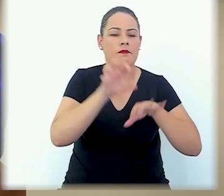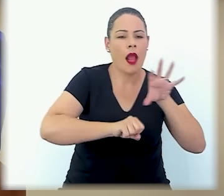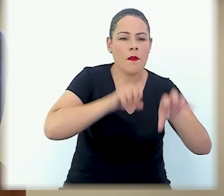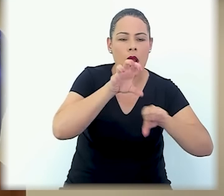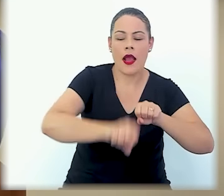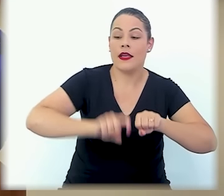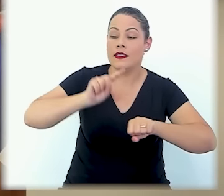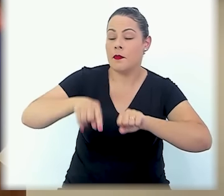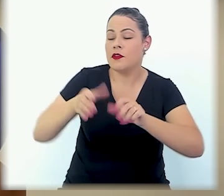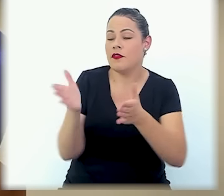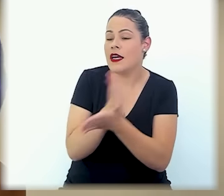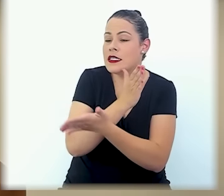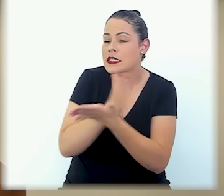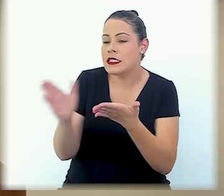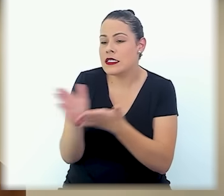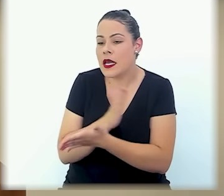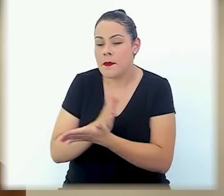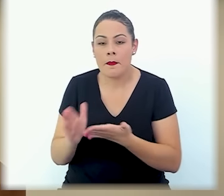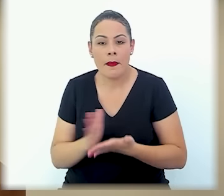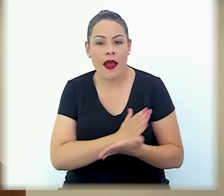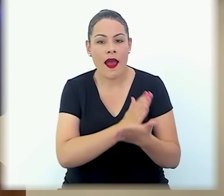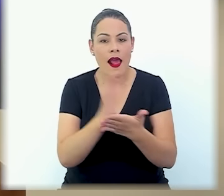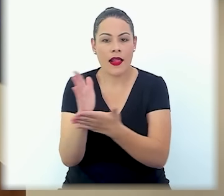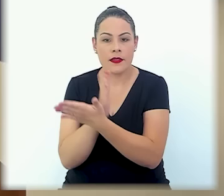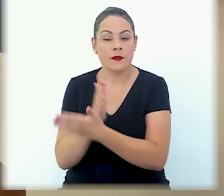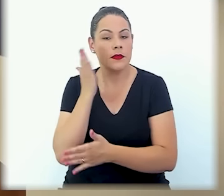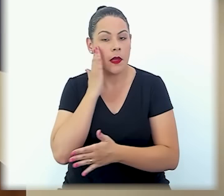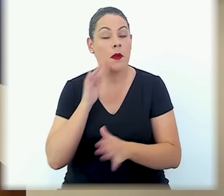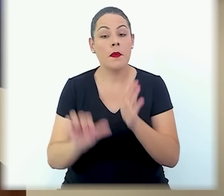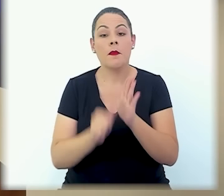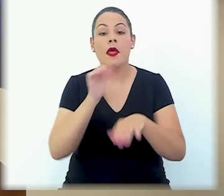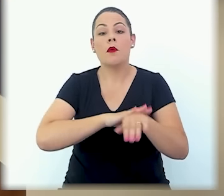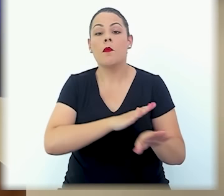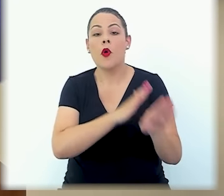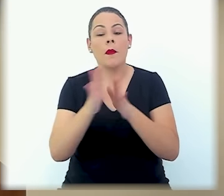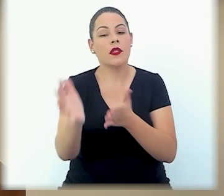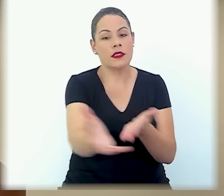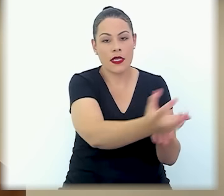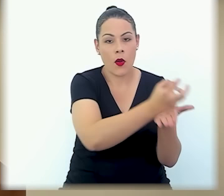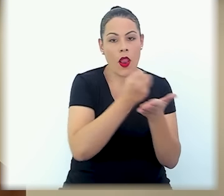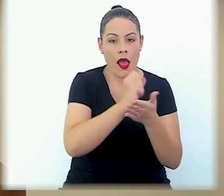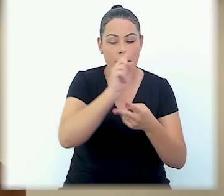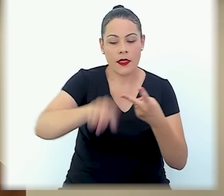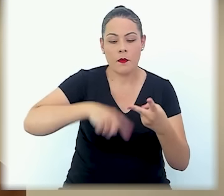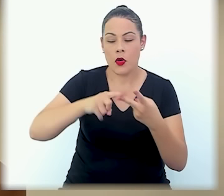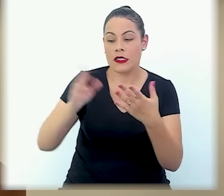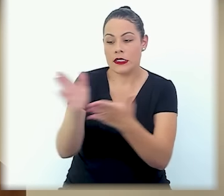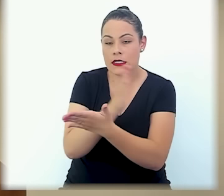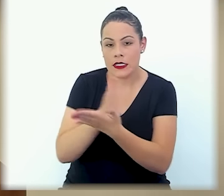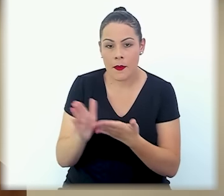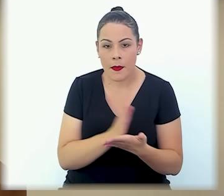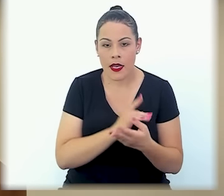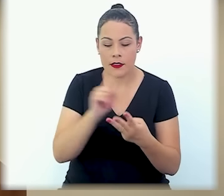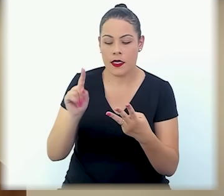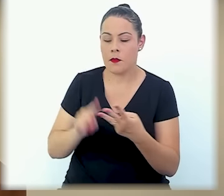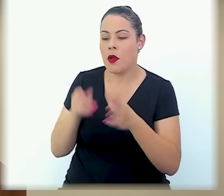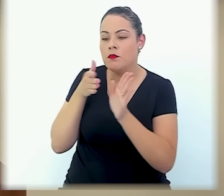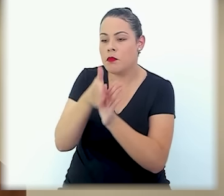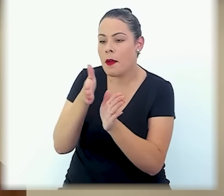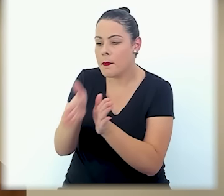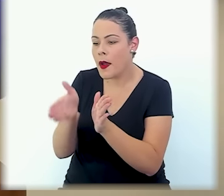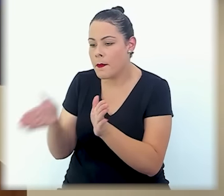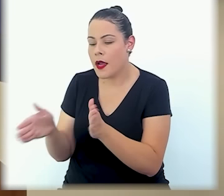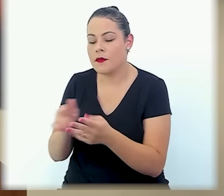outro serviço. São serviços, os catadores fazem serviços, né? Tem um serviço de coleta, tem um serviço de separação, depois tem um serviço de destinação